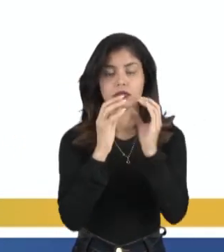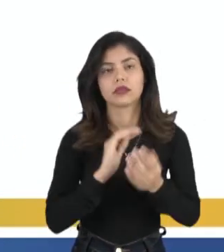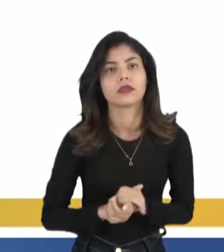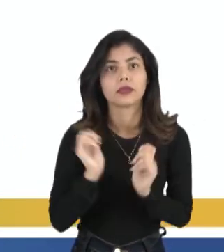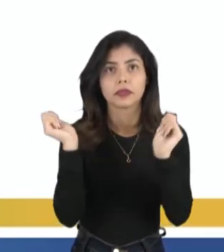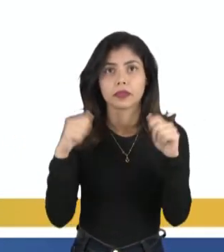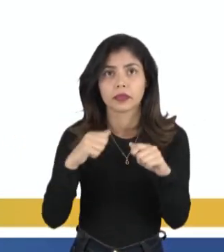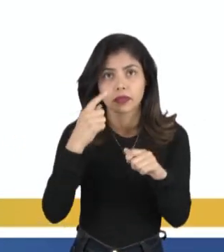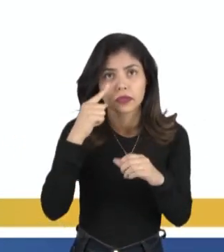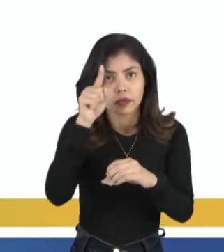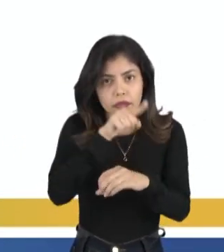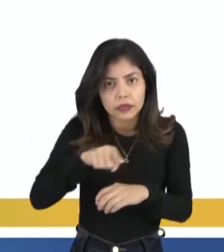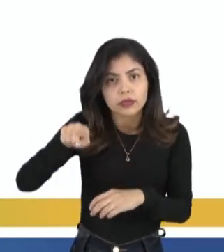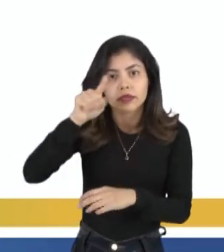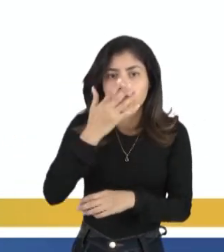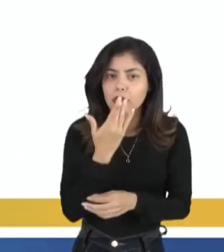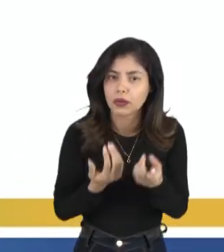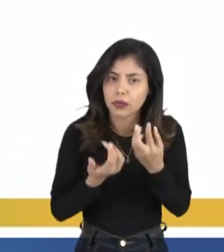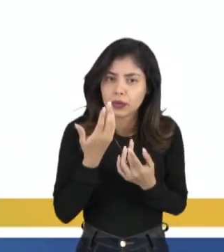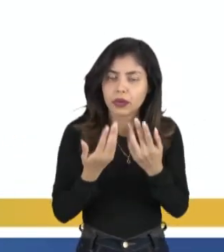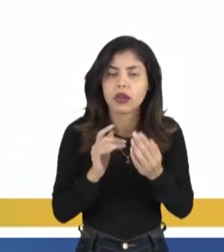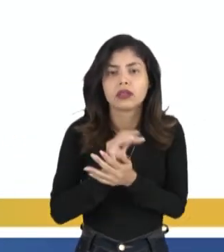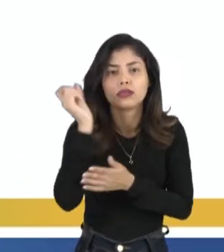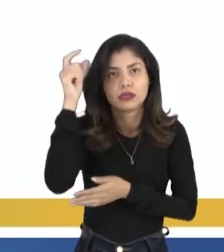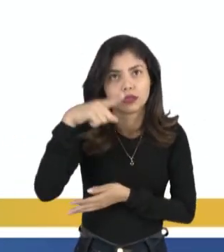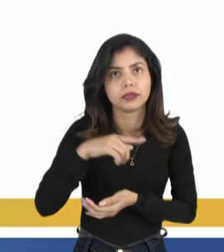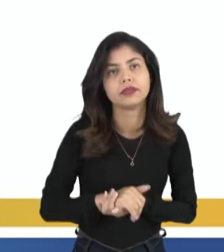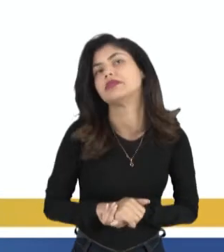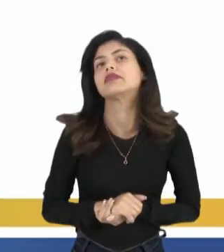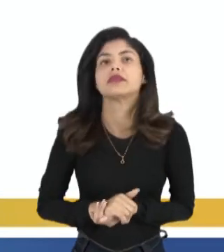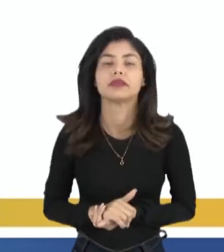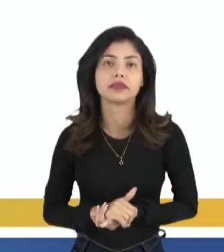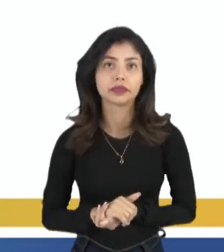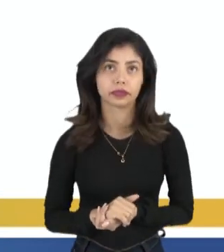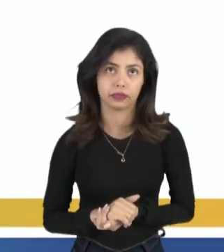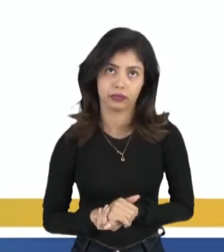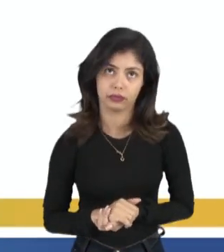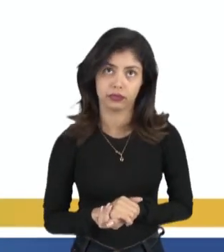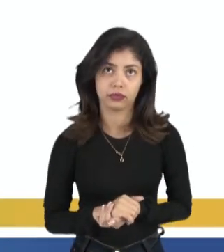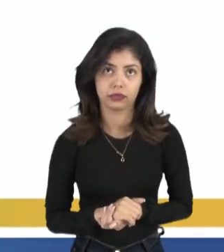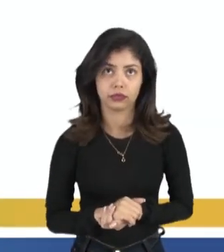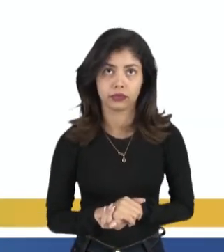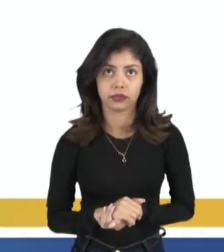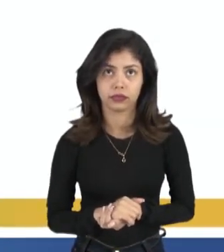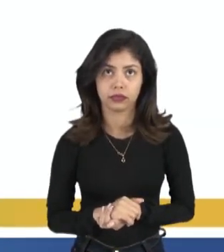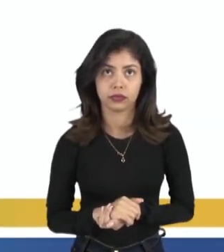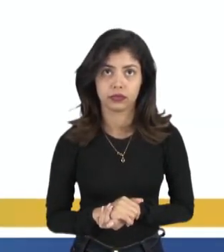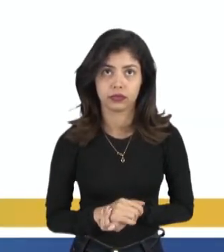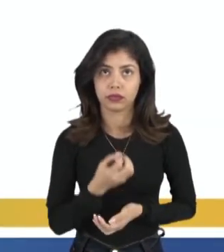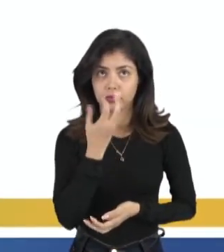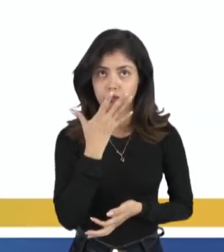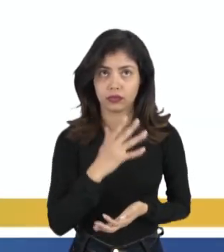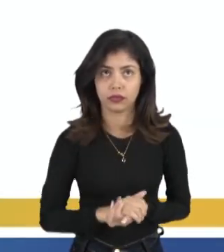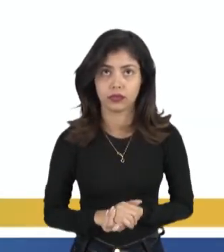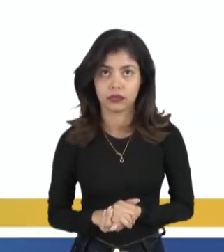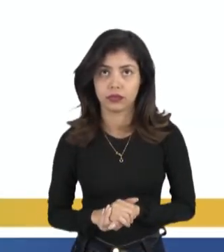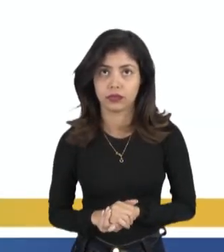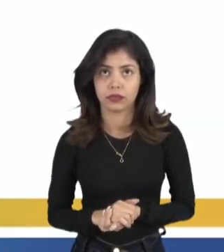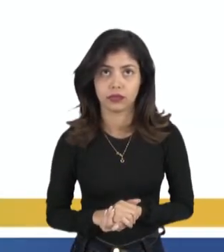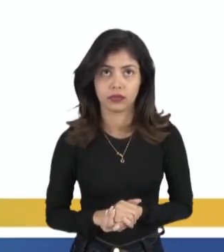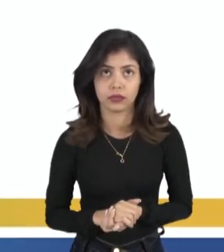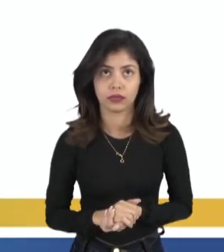que é possível ver o anelzinho de fogo aqui ainda ao redor. Então, é um anular, não é um eclipse total. E essa foto, pessoal,